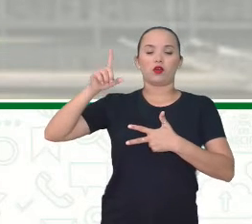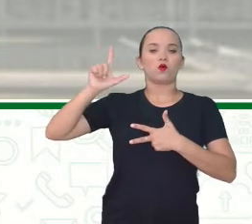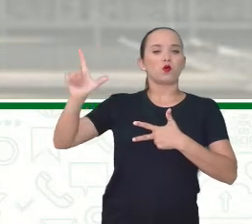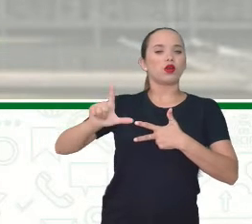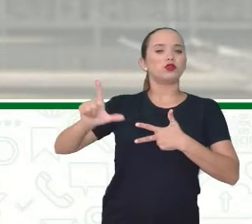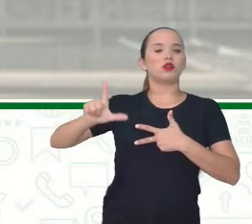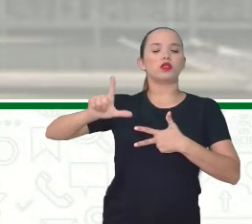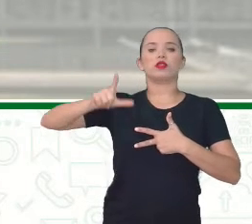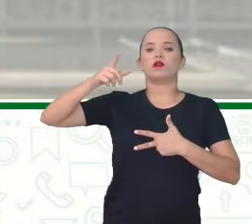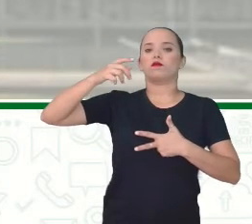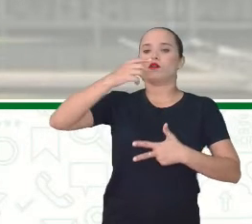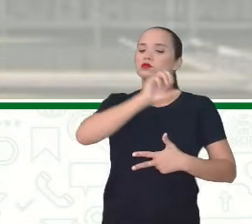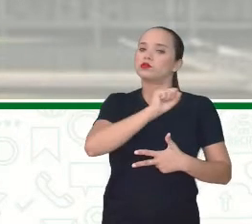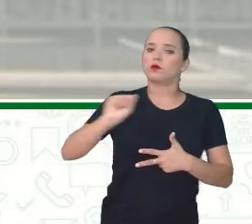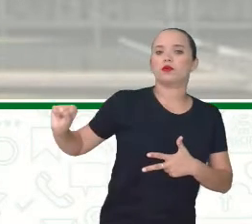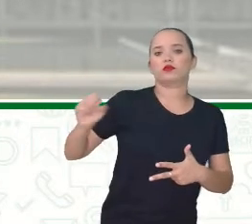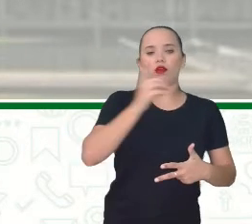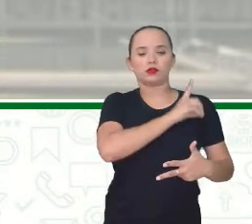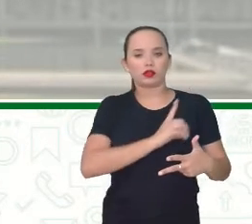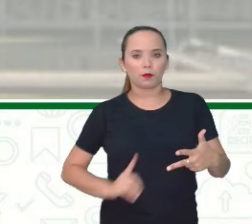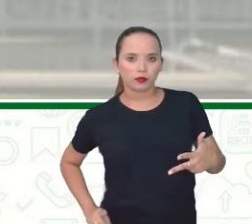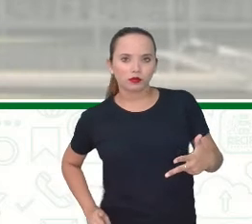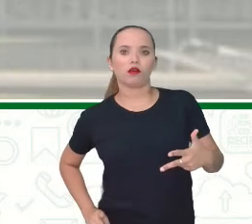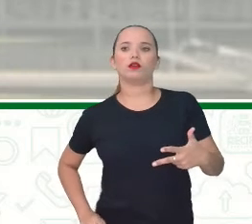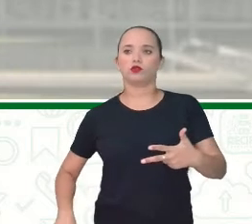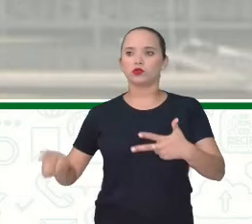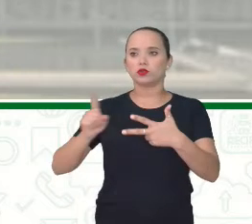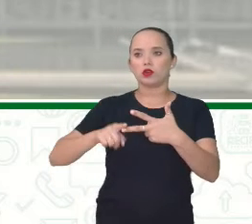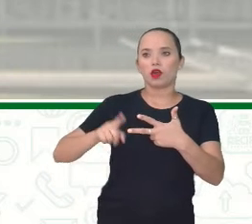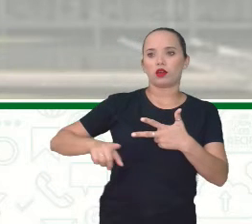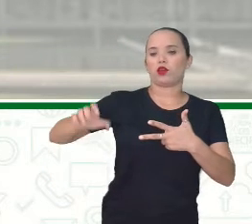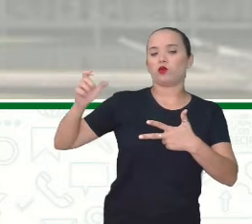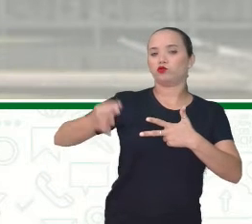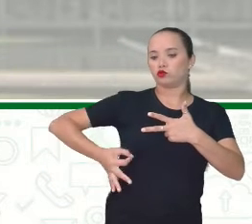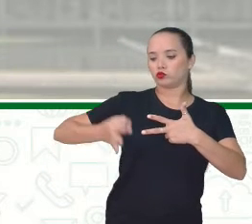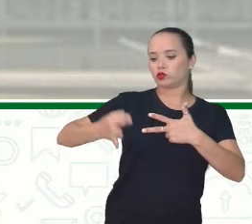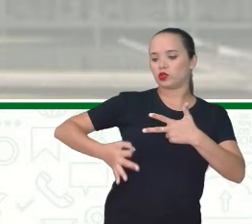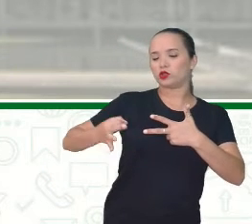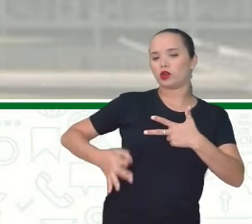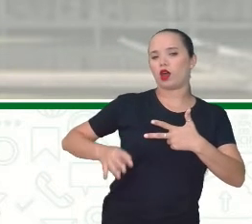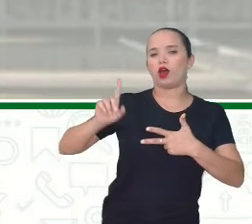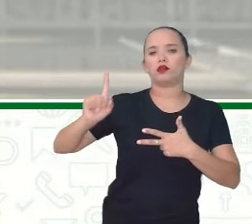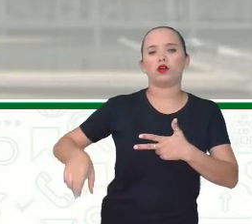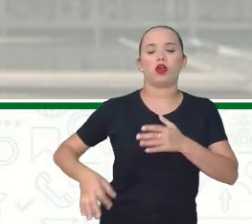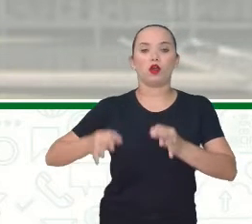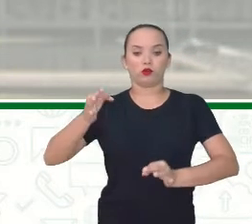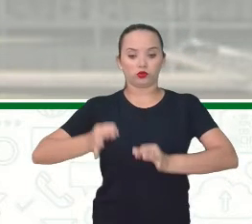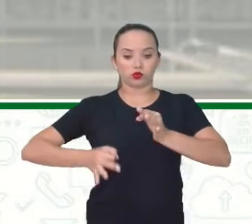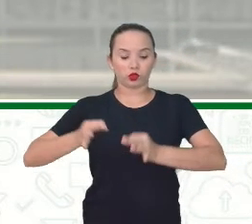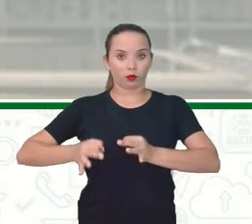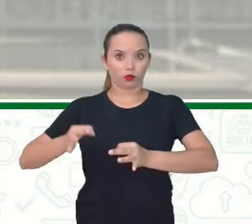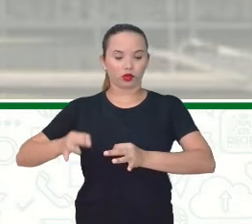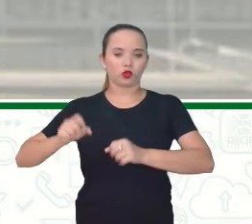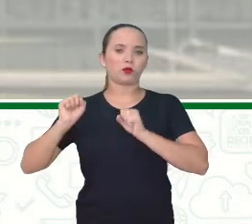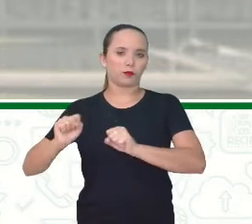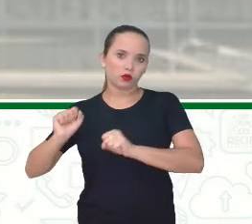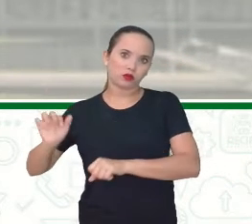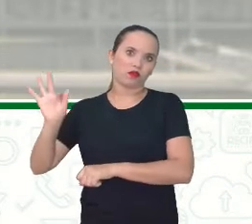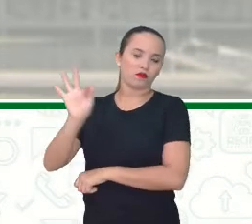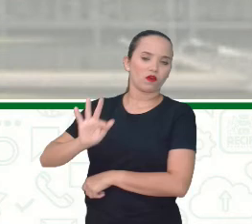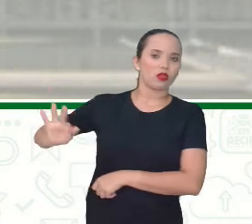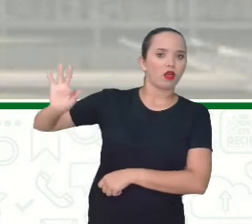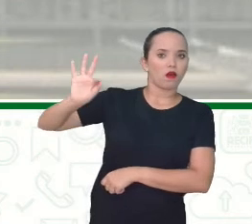né, os supremos tribunais, né, sejam os supremos tribunais federais, né, o Supremo